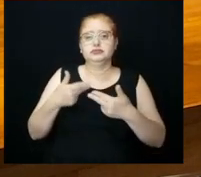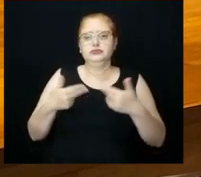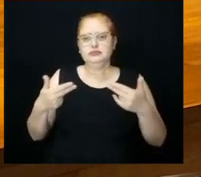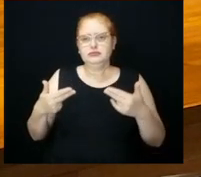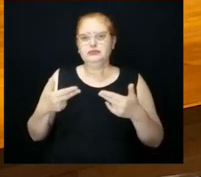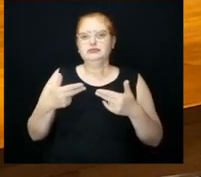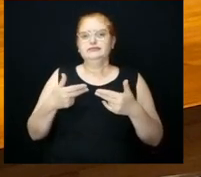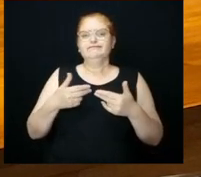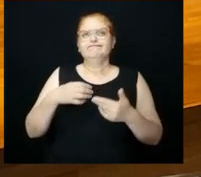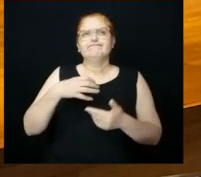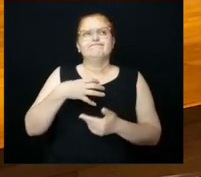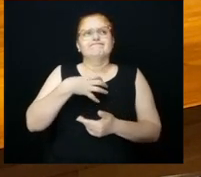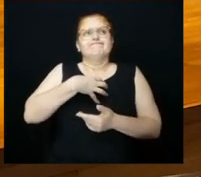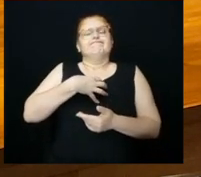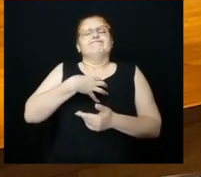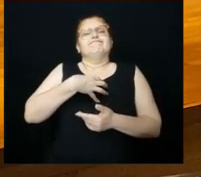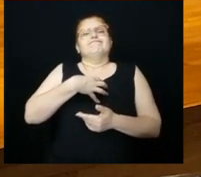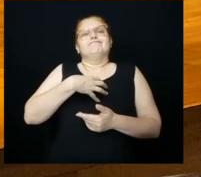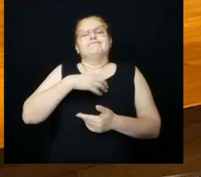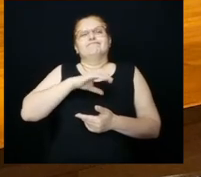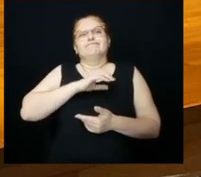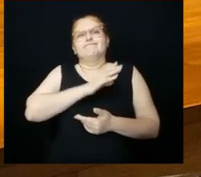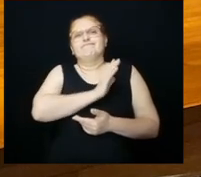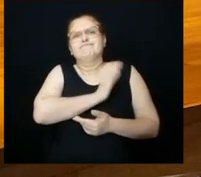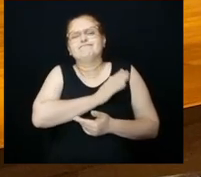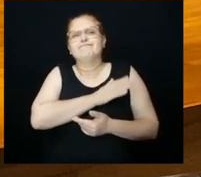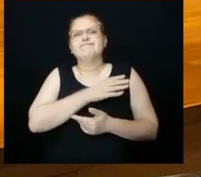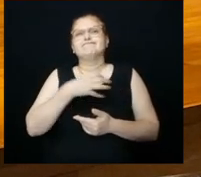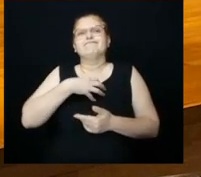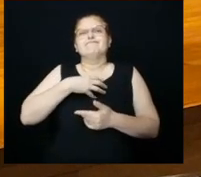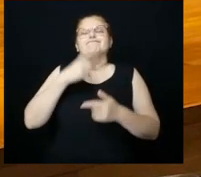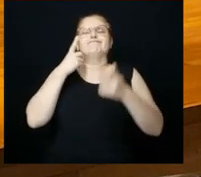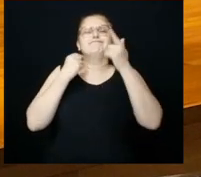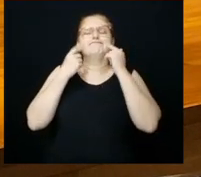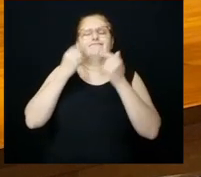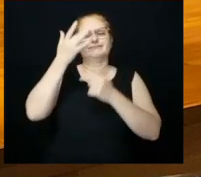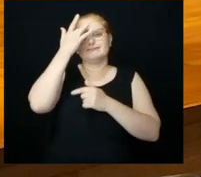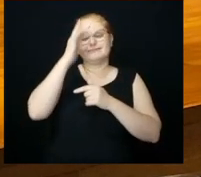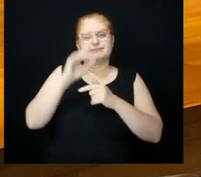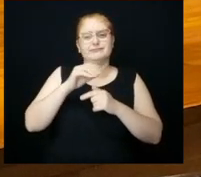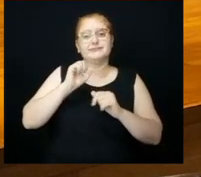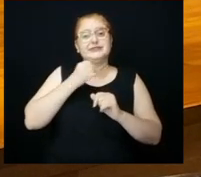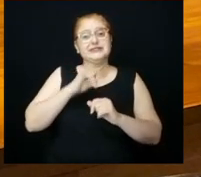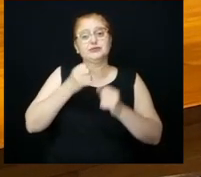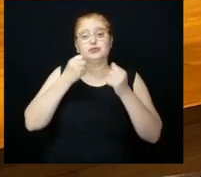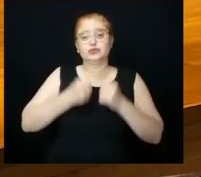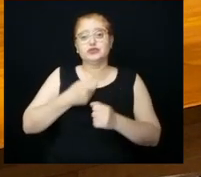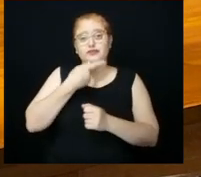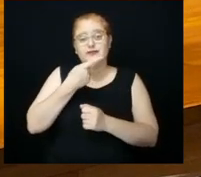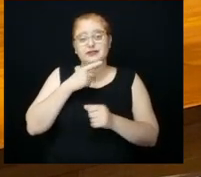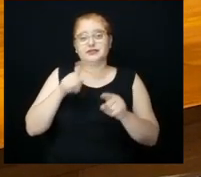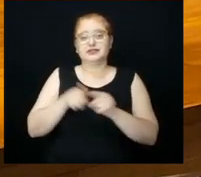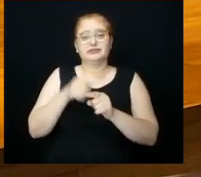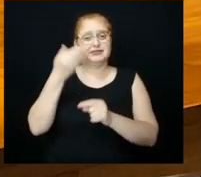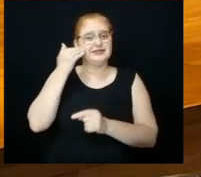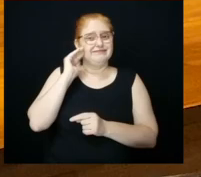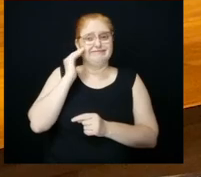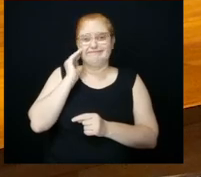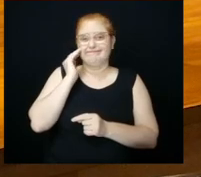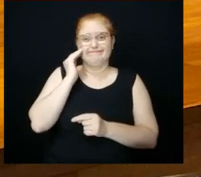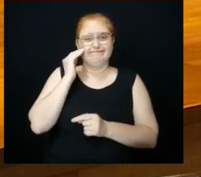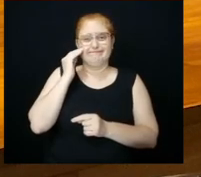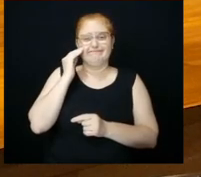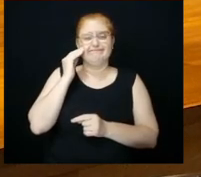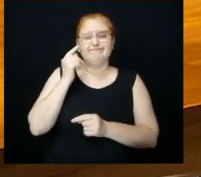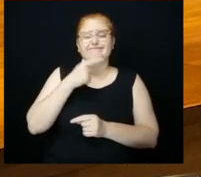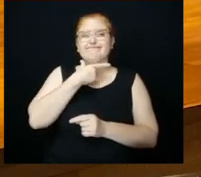dentro do meu peito e uma vontade de lágrimas nos meus olhos, mas eu nem sabia se podia falar. Também não entendia aquela